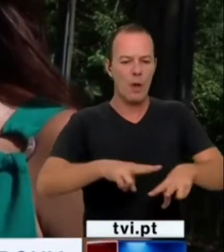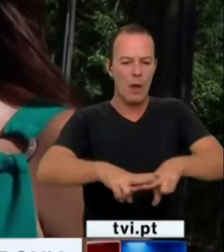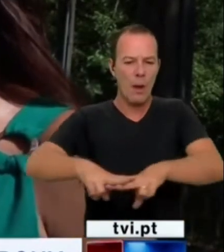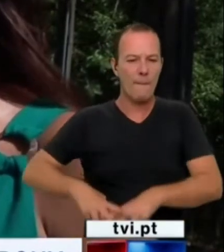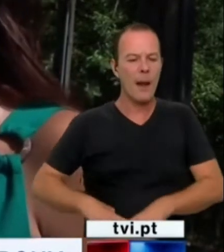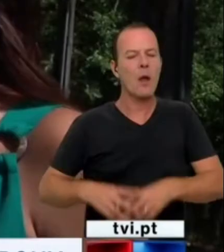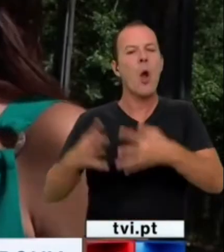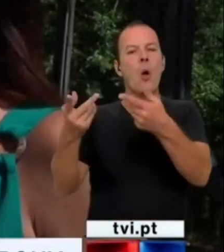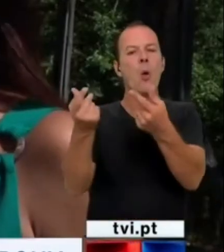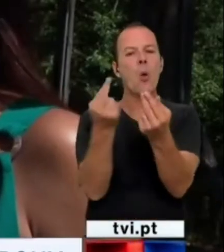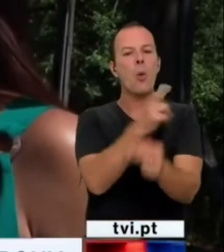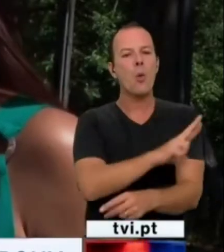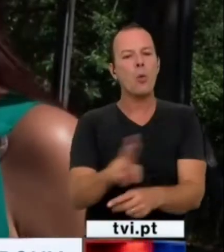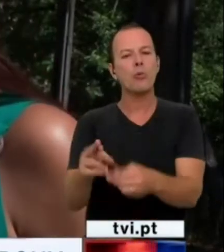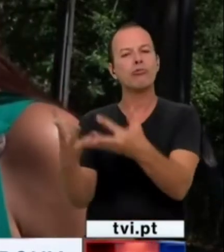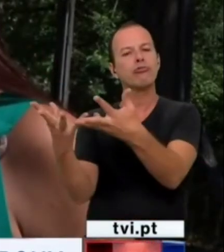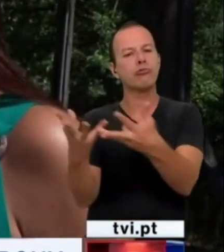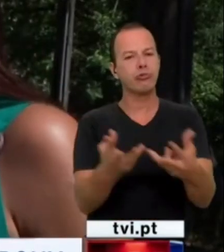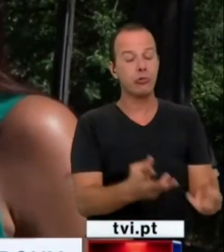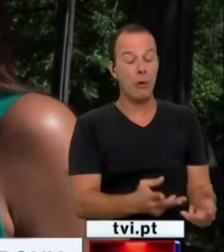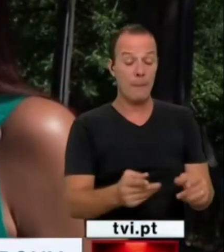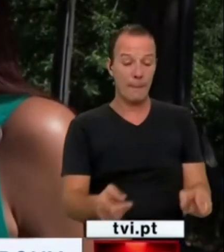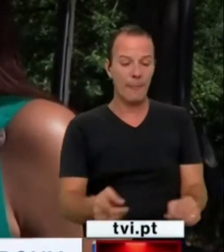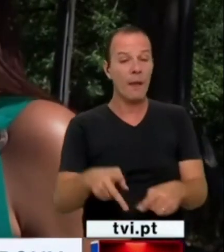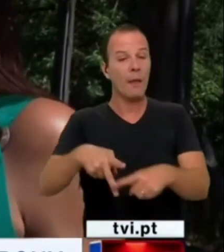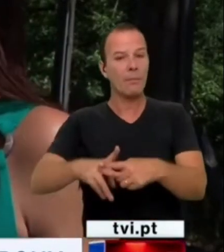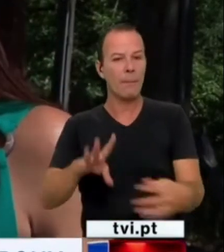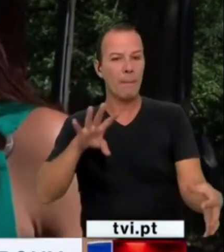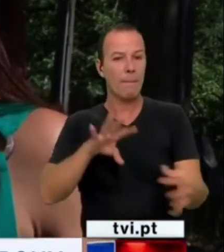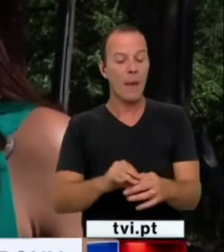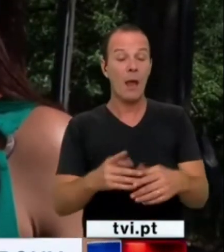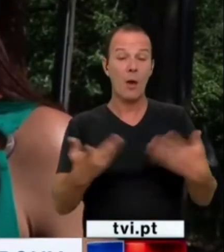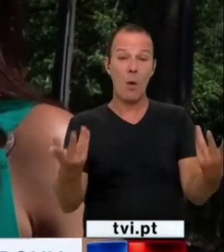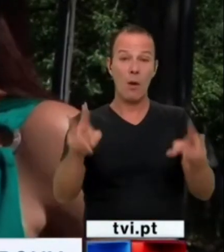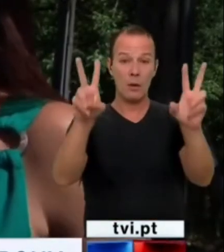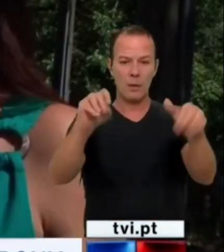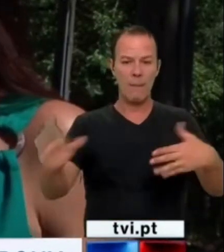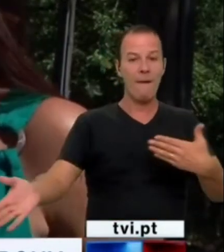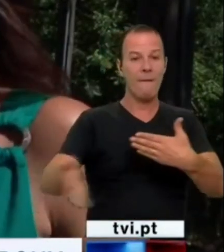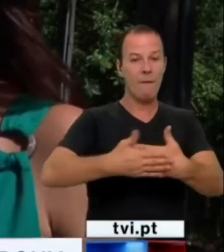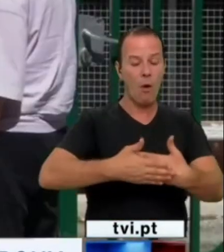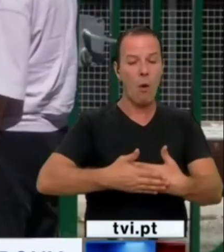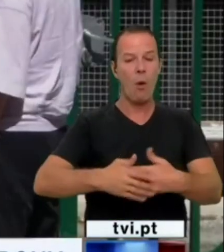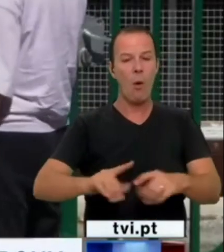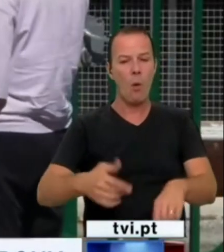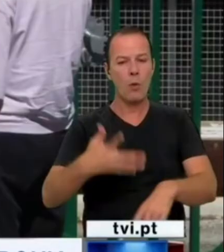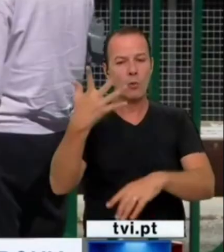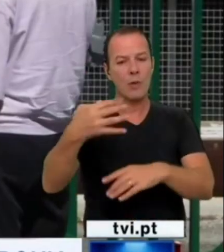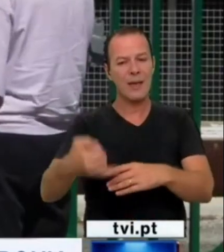de uma eventual requalificação. Sobre um encerramento que já teria acontecido ou nesse dia ou muito